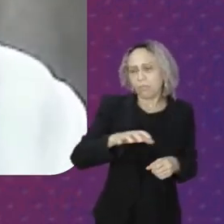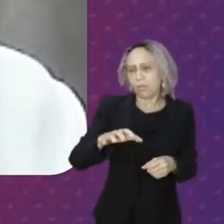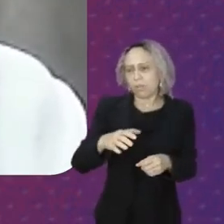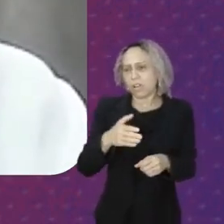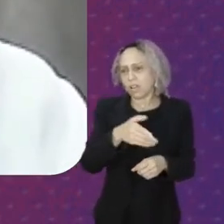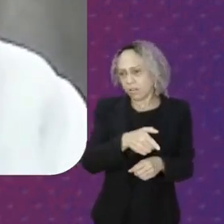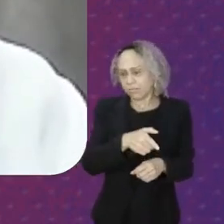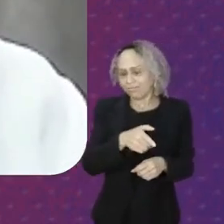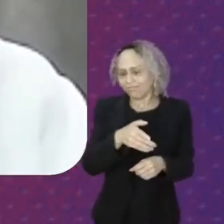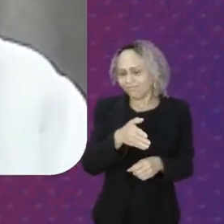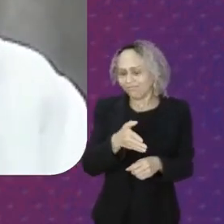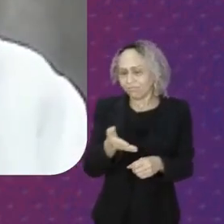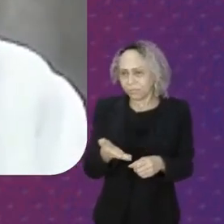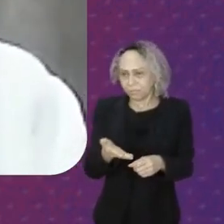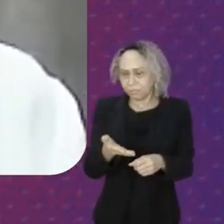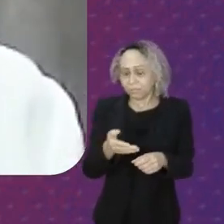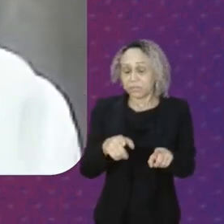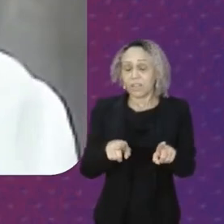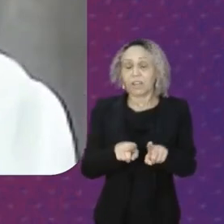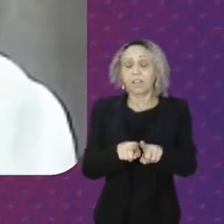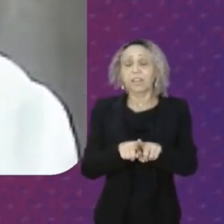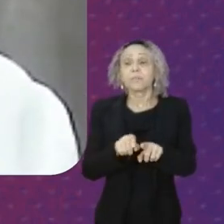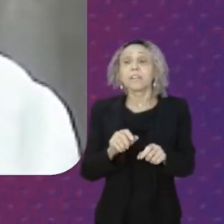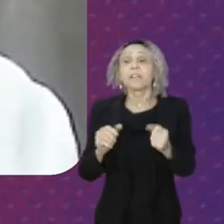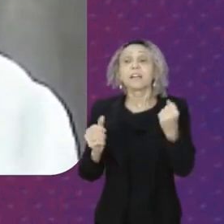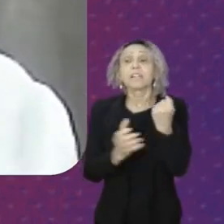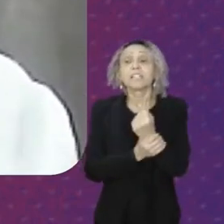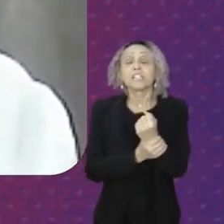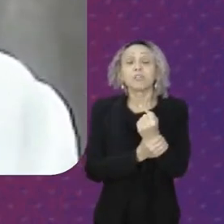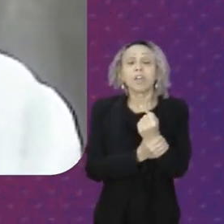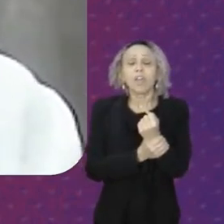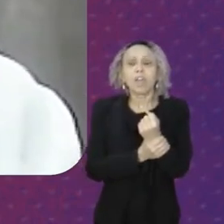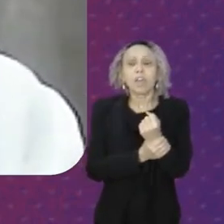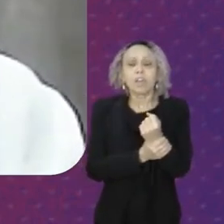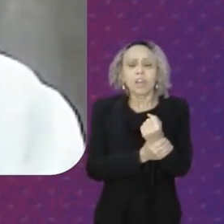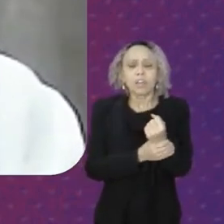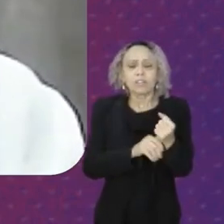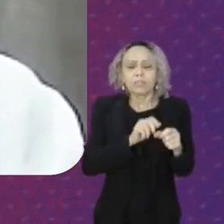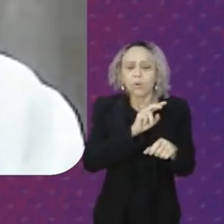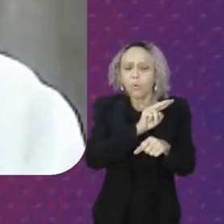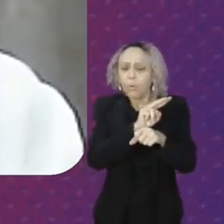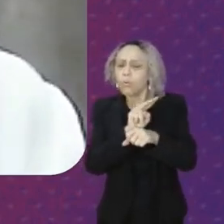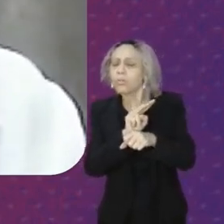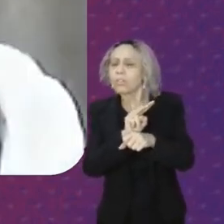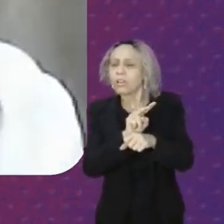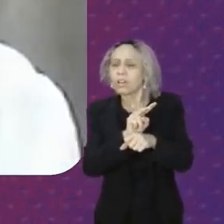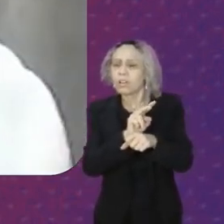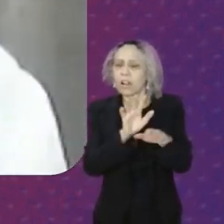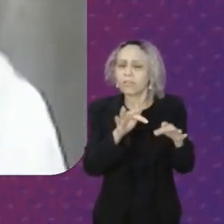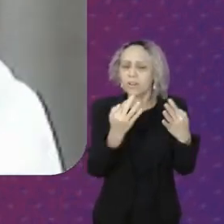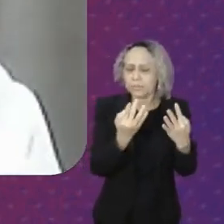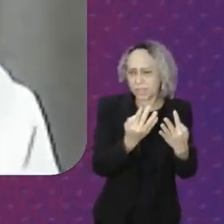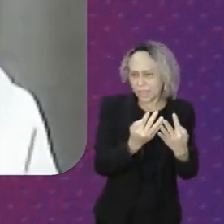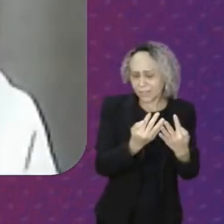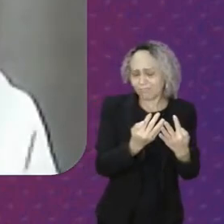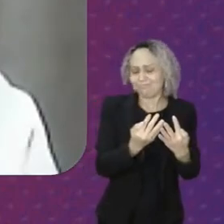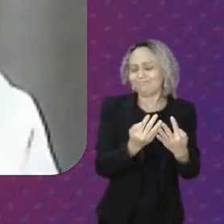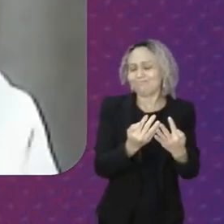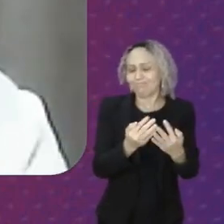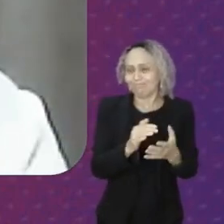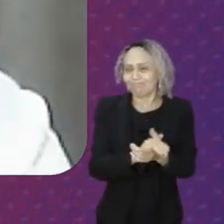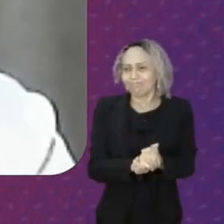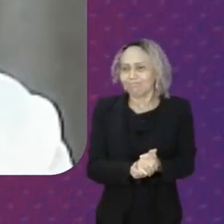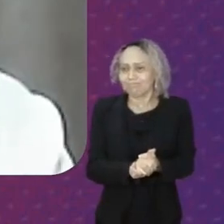garantia o acompanhamento da saúde e da educação. Isso praticamente acabou. Bom, mas eu queria